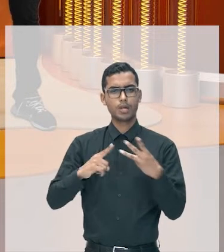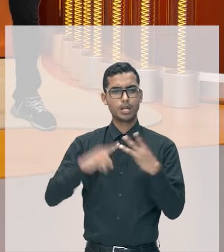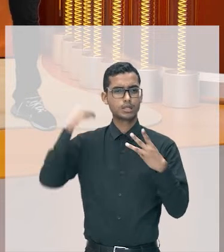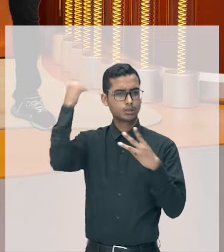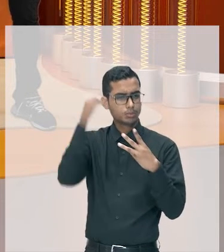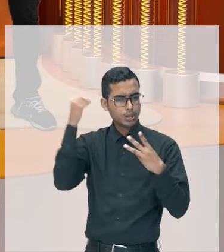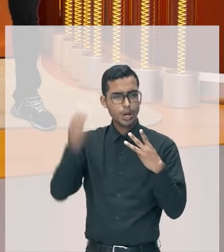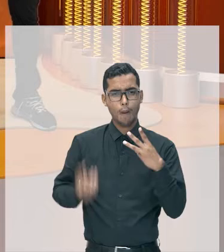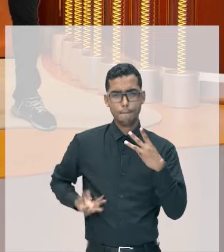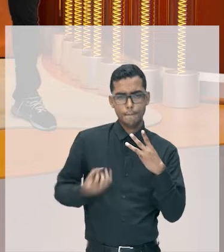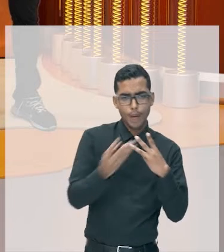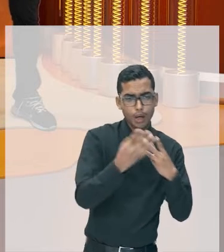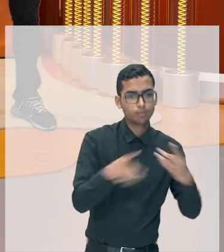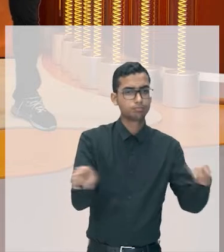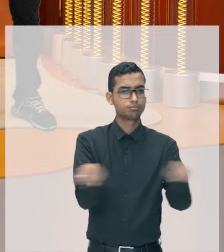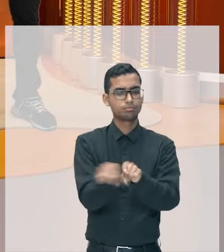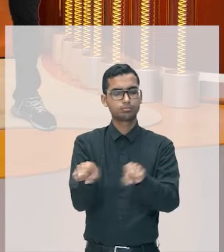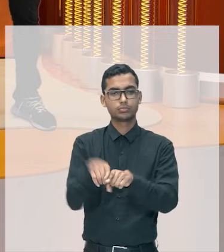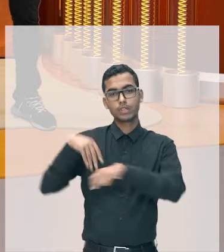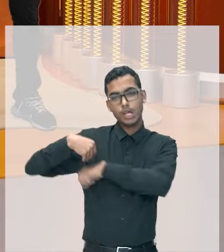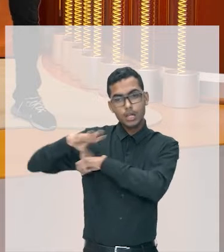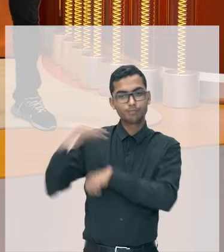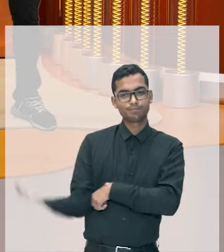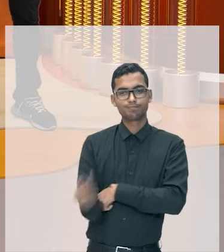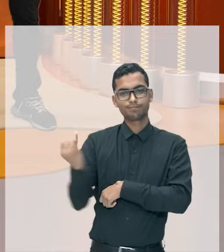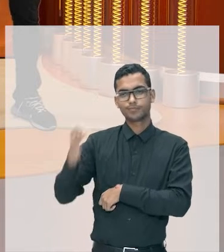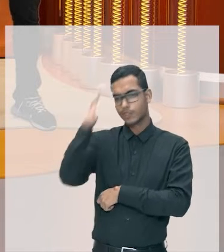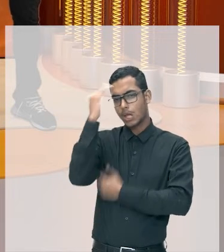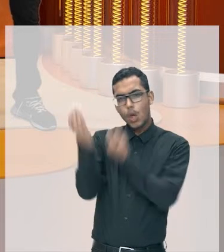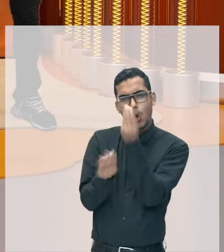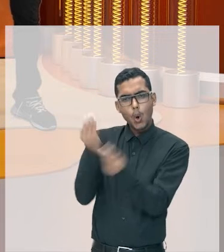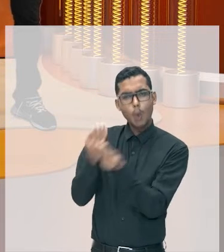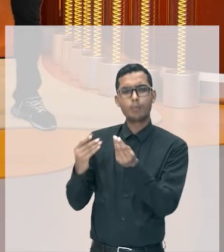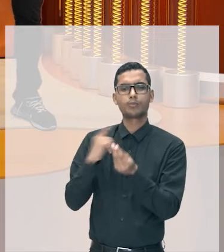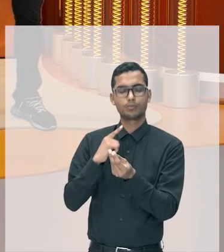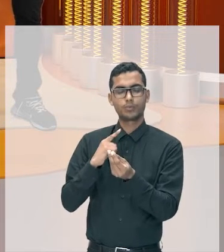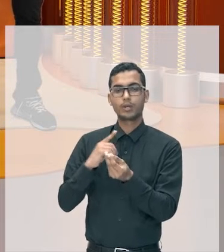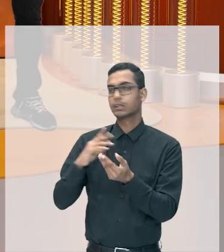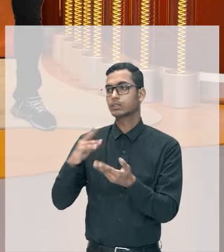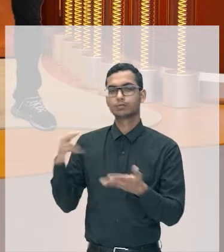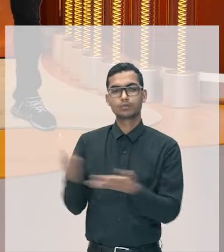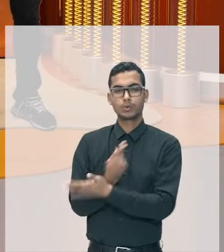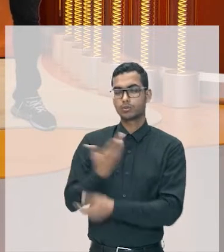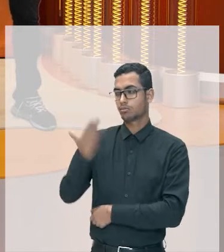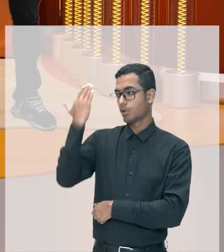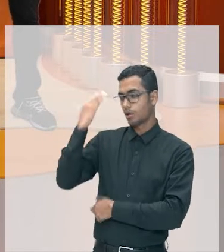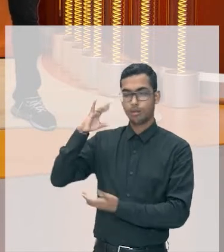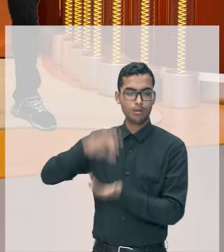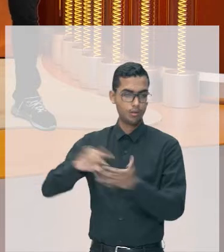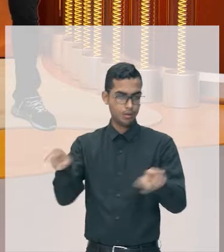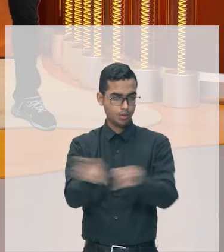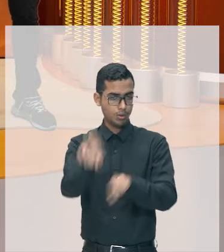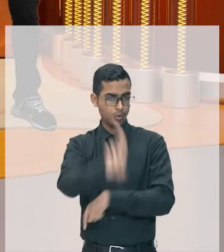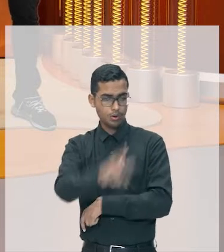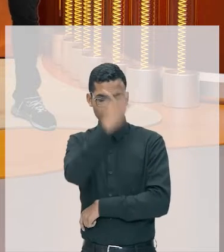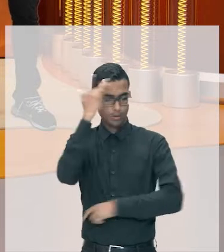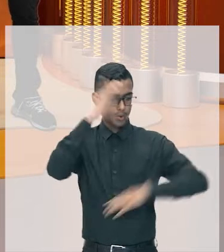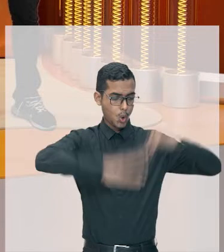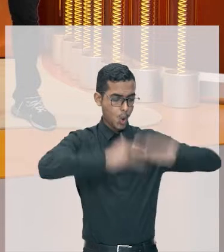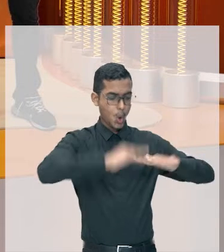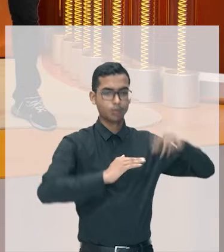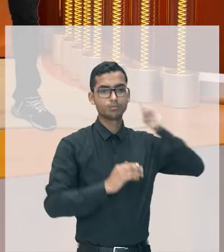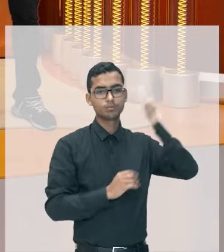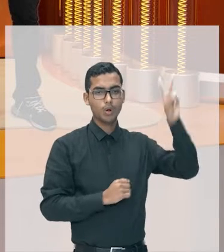também viraram pistas importantes para entender o passado, sendo usado pelos historiadores como